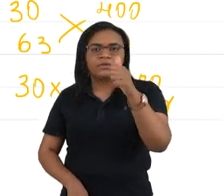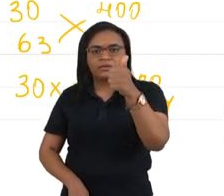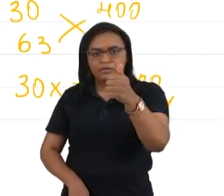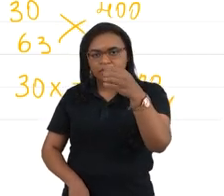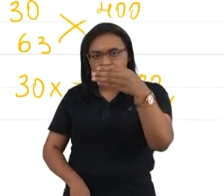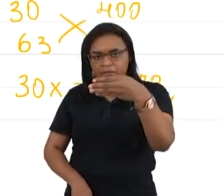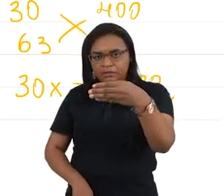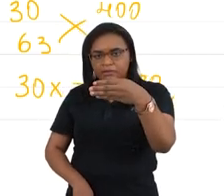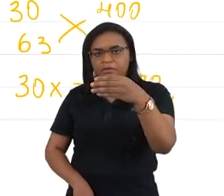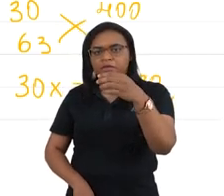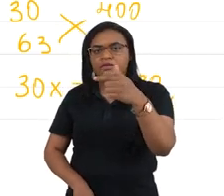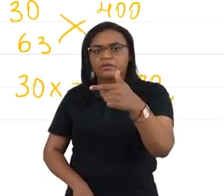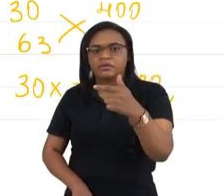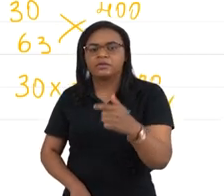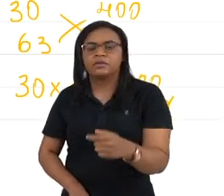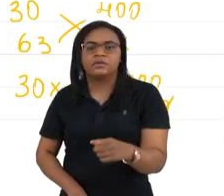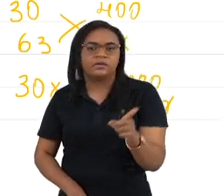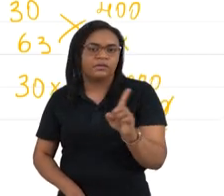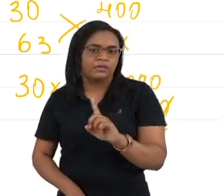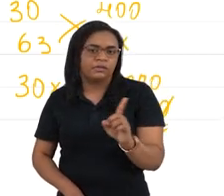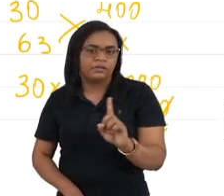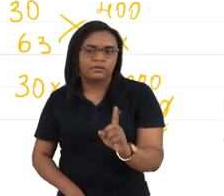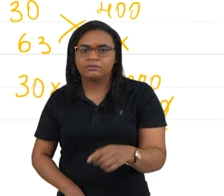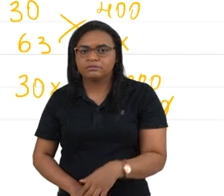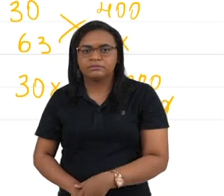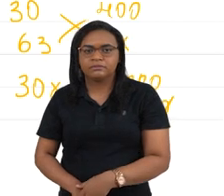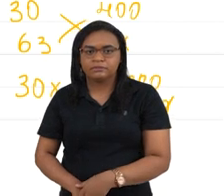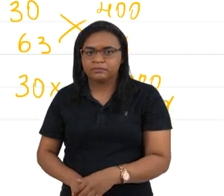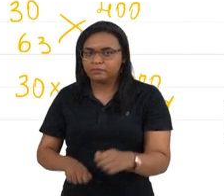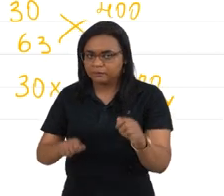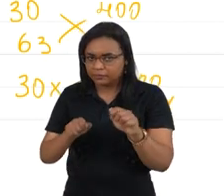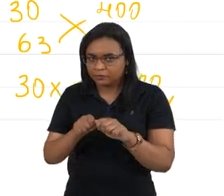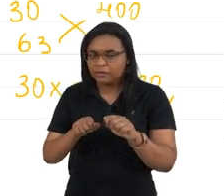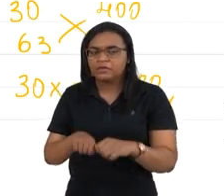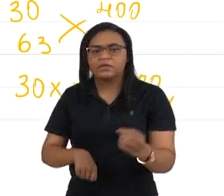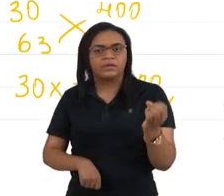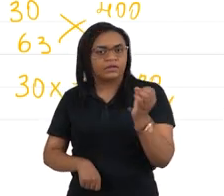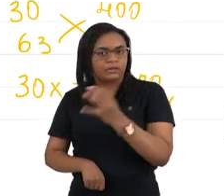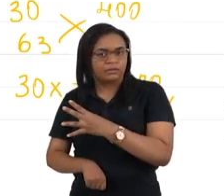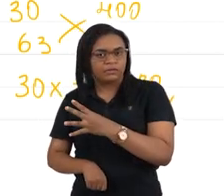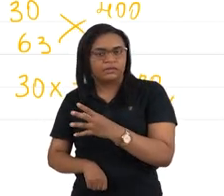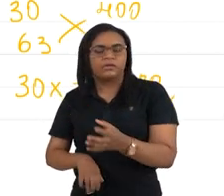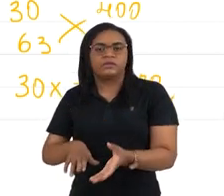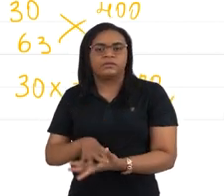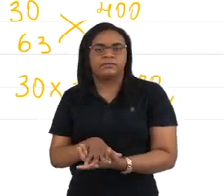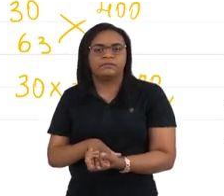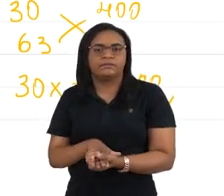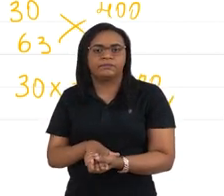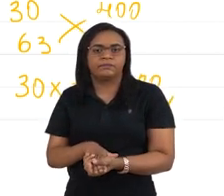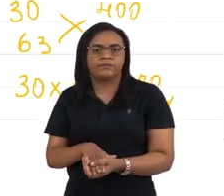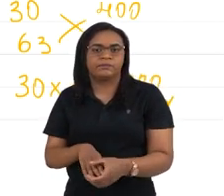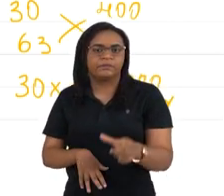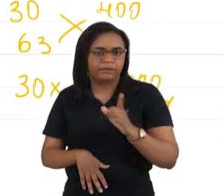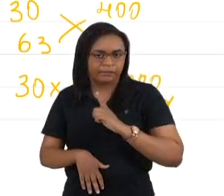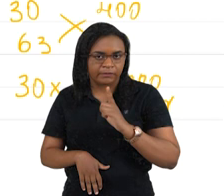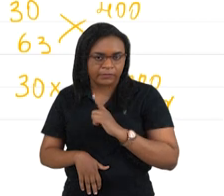2.142. É, gente, essa conta aqui não... Vamos fazer aqui de novo. O que que acontece, ó? Nós temos